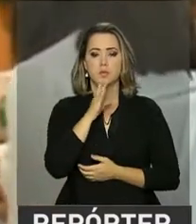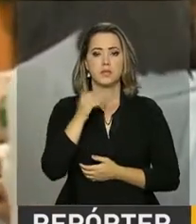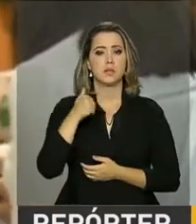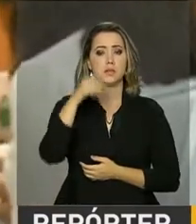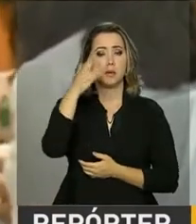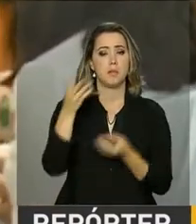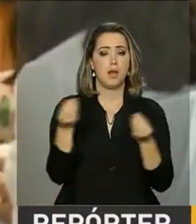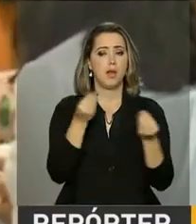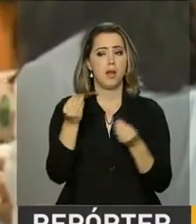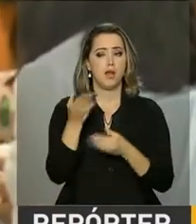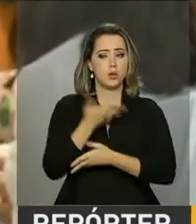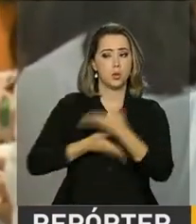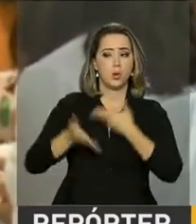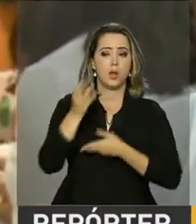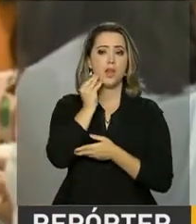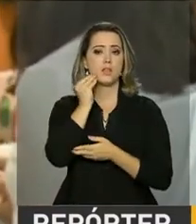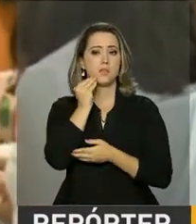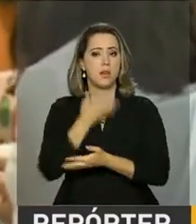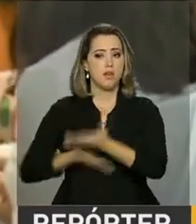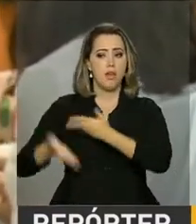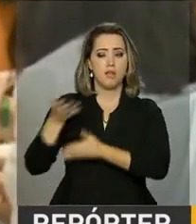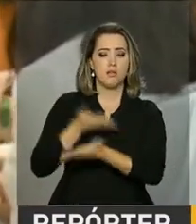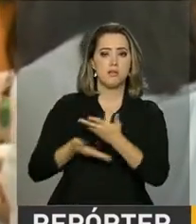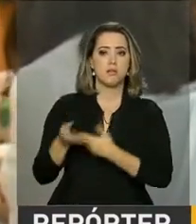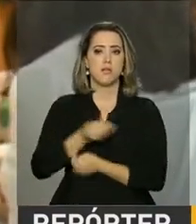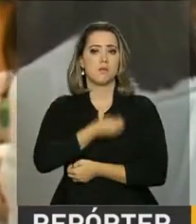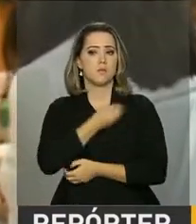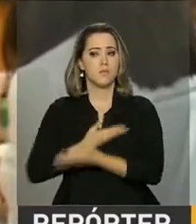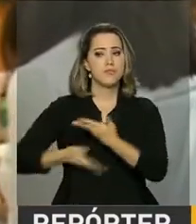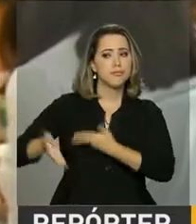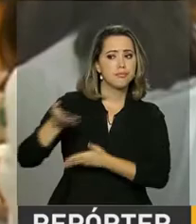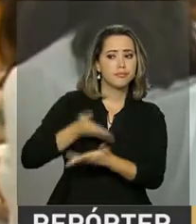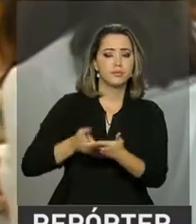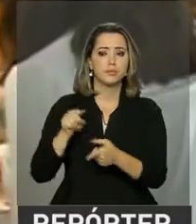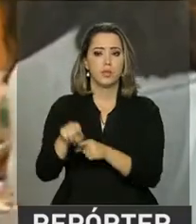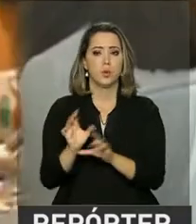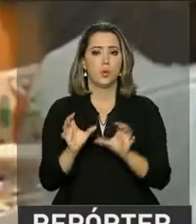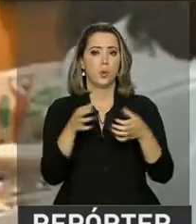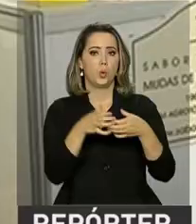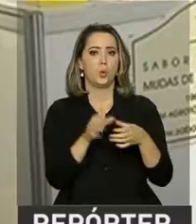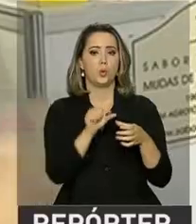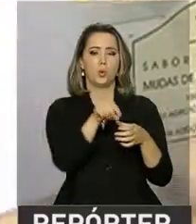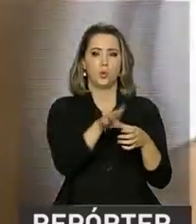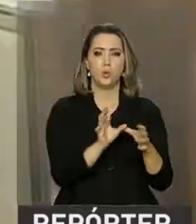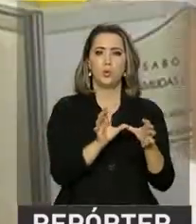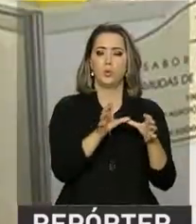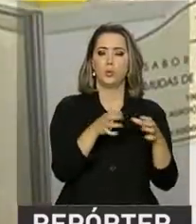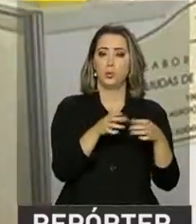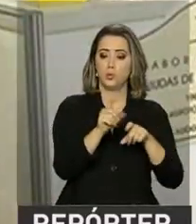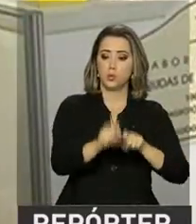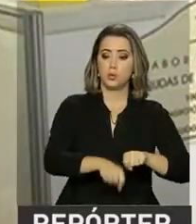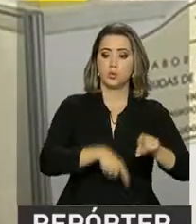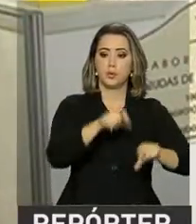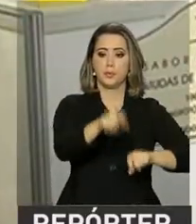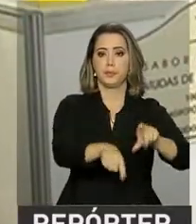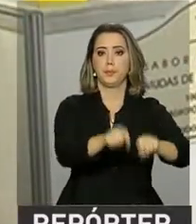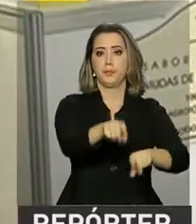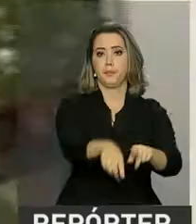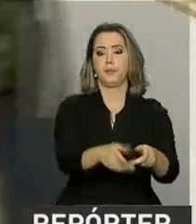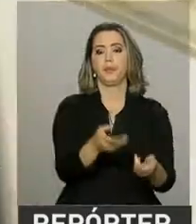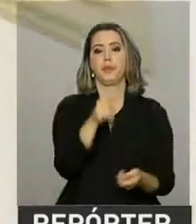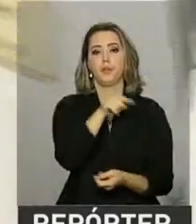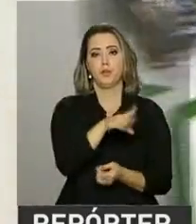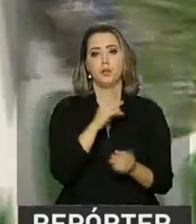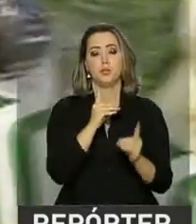o setor, tocar a experiência, que aqui a gente encontra muitos agricultores, associações de agricultores de orgânicos. Além de aprendizado, quem vem à Biofar